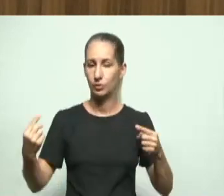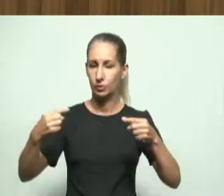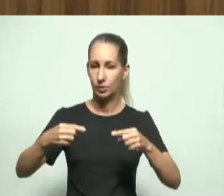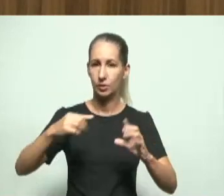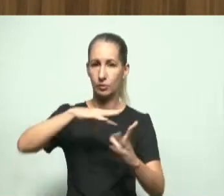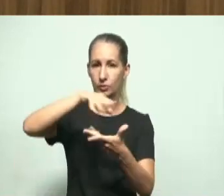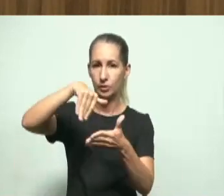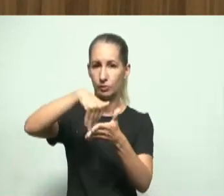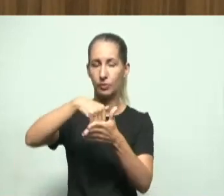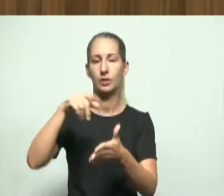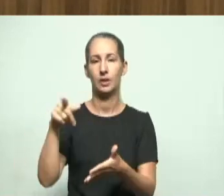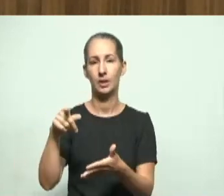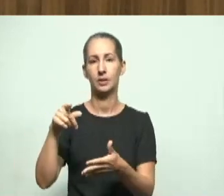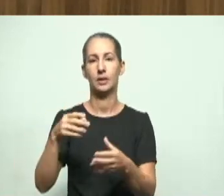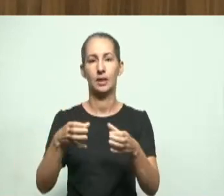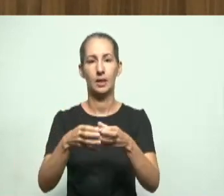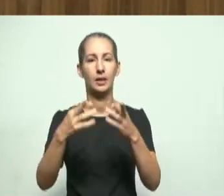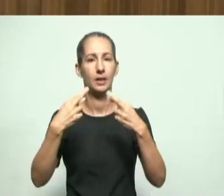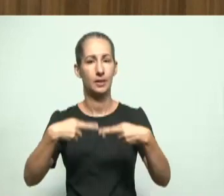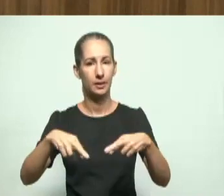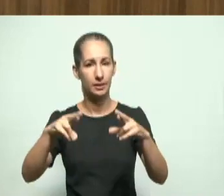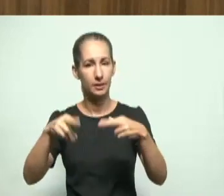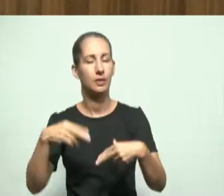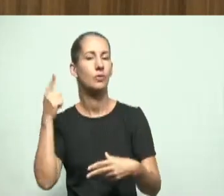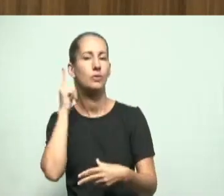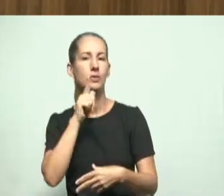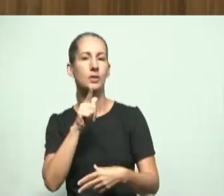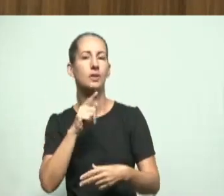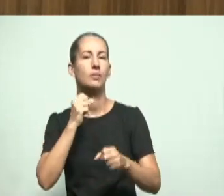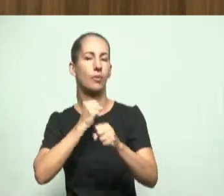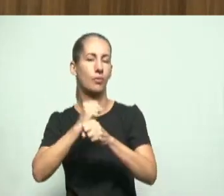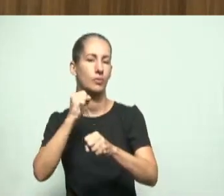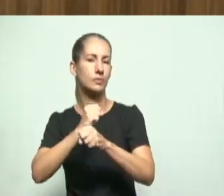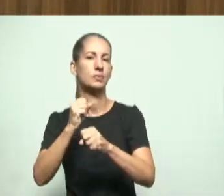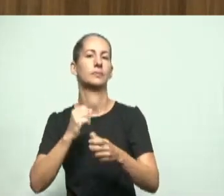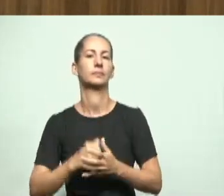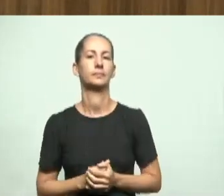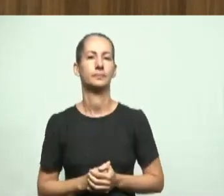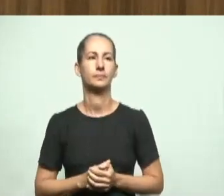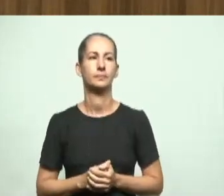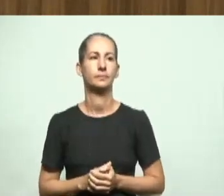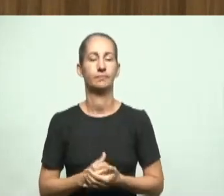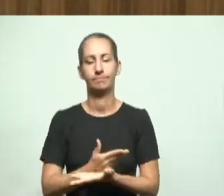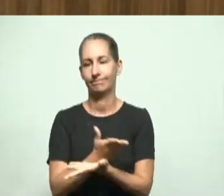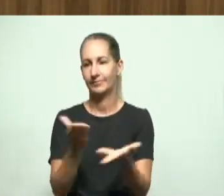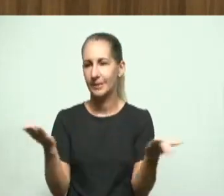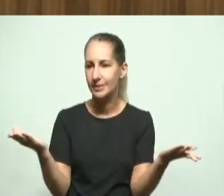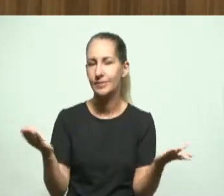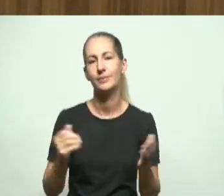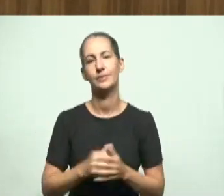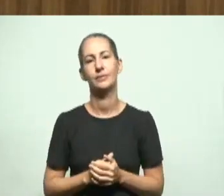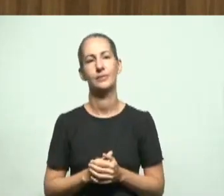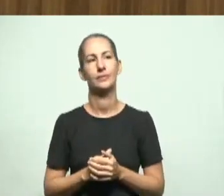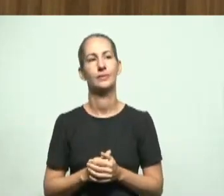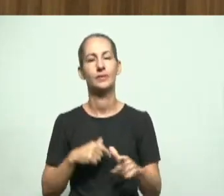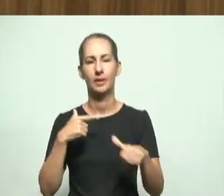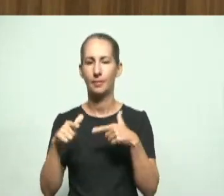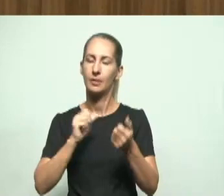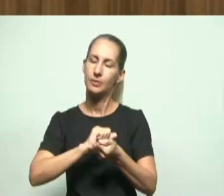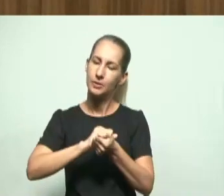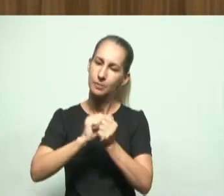futebol na Arena da Ridinha, que nós conseguimos a construção. E é isso, trabalhando muito pelo